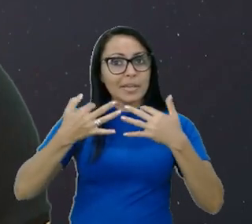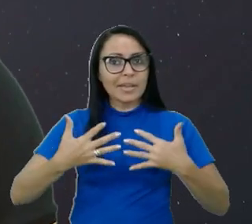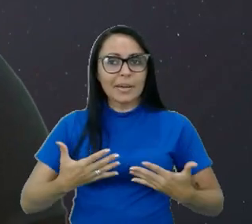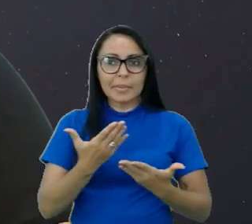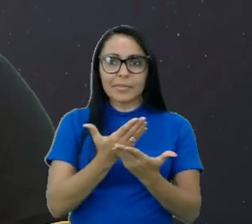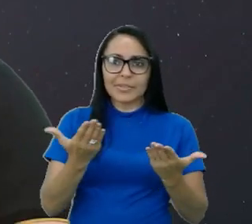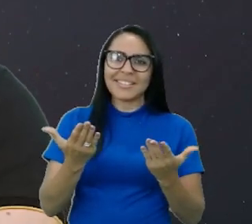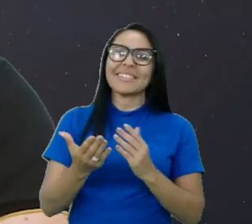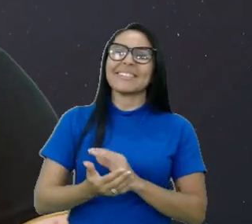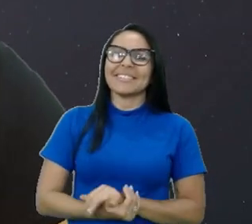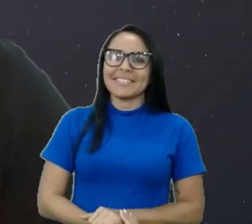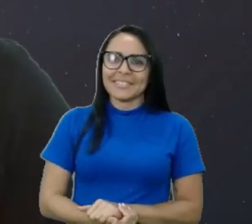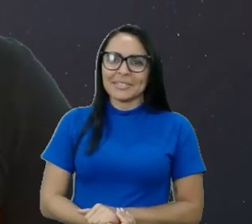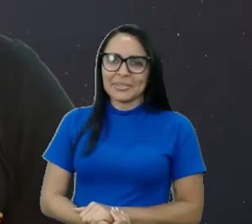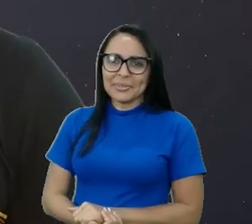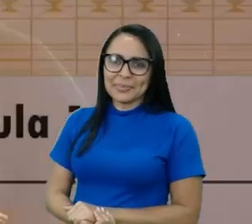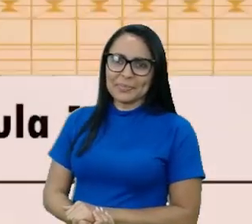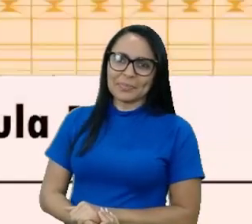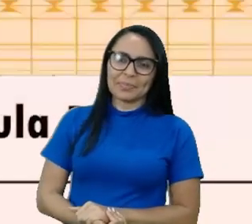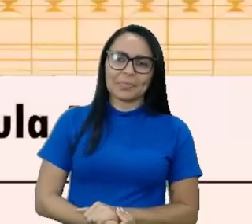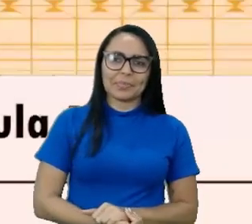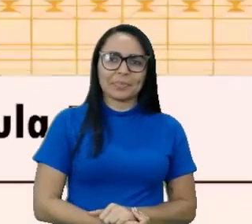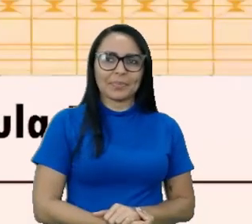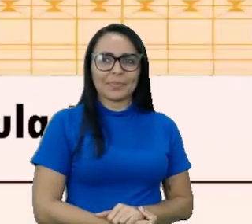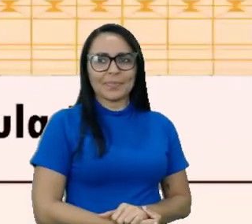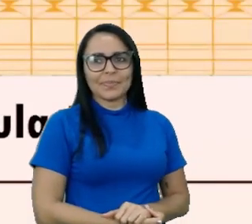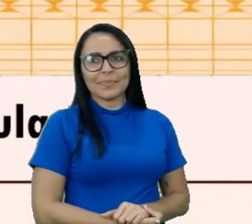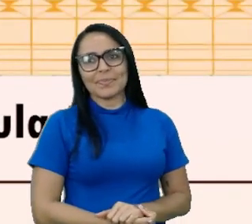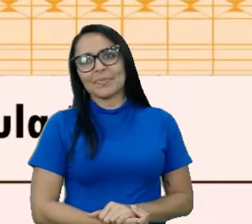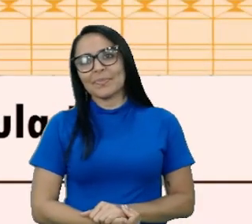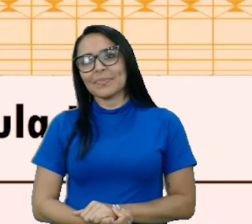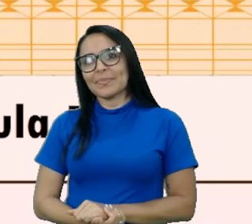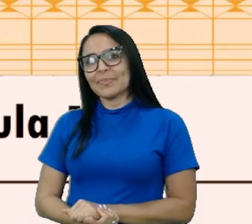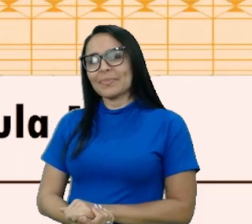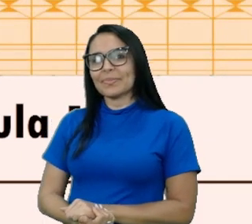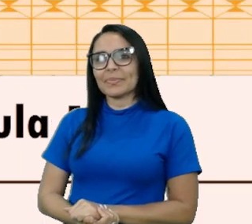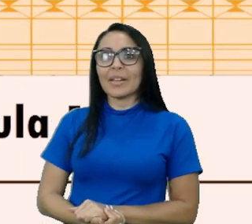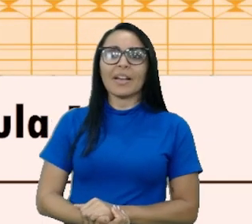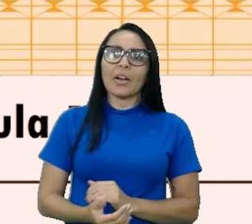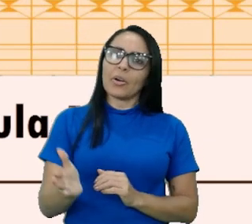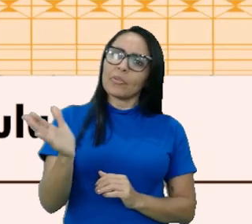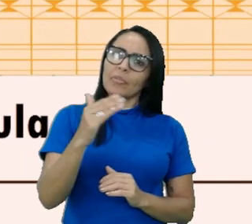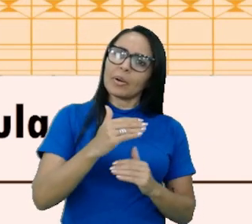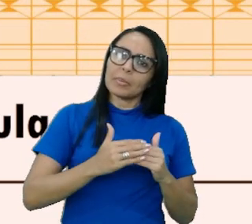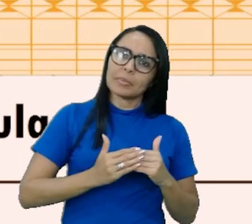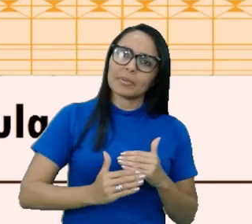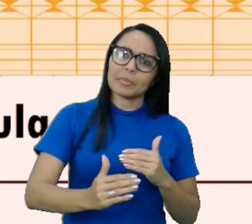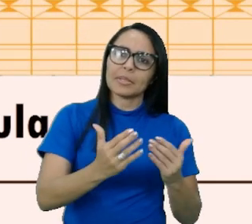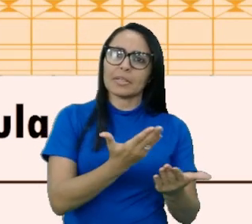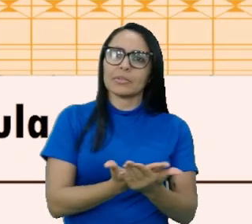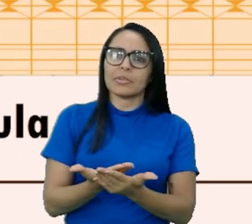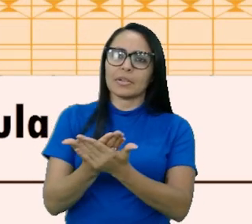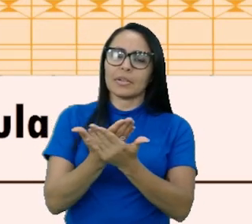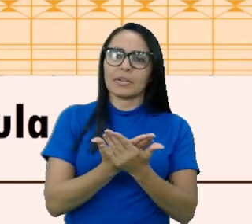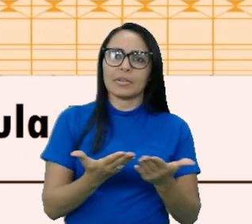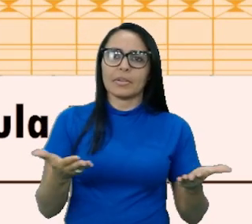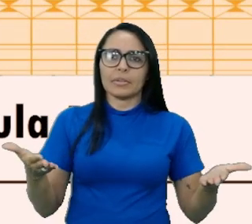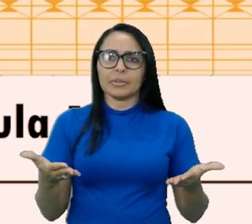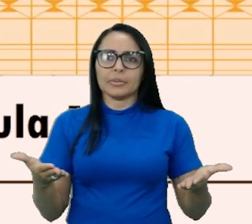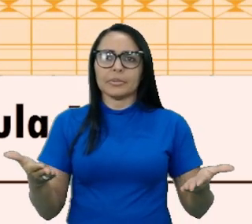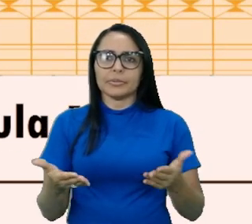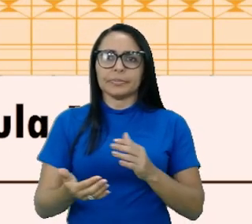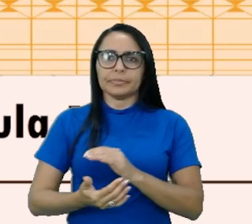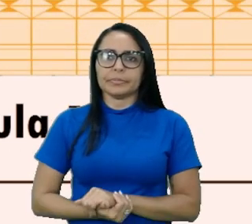você. Robertão, tela geral do slide e vamos começar a nossa aula de hoje.